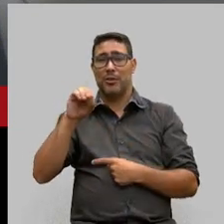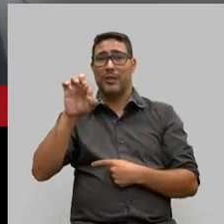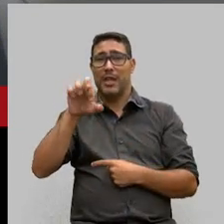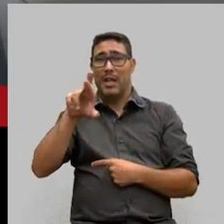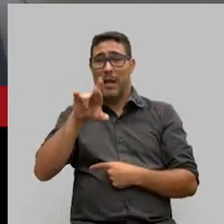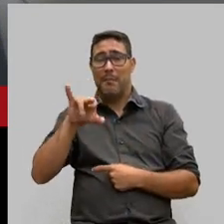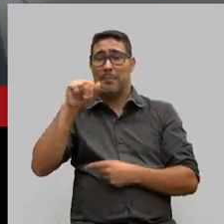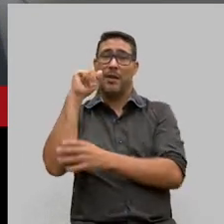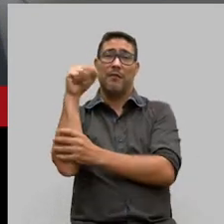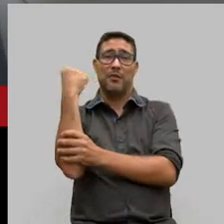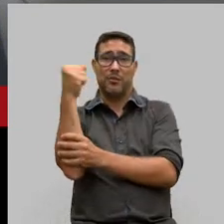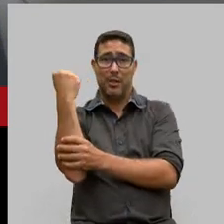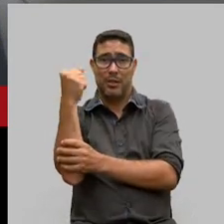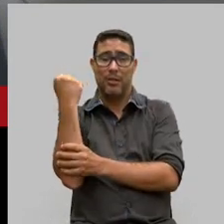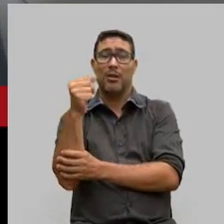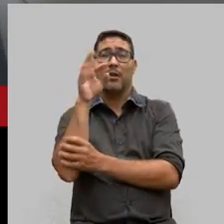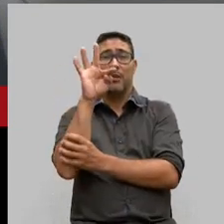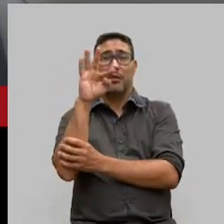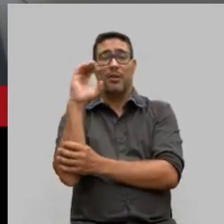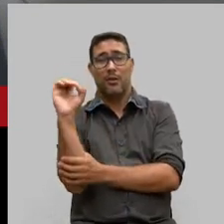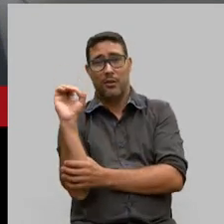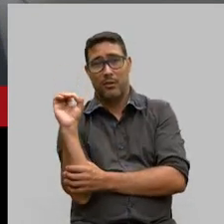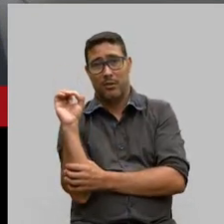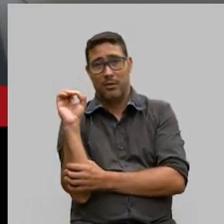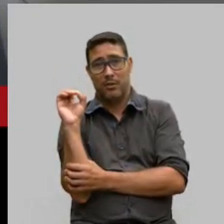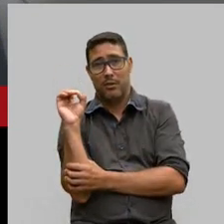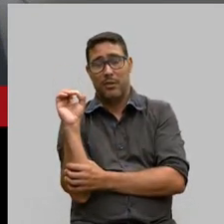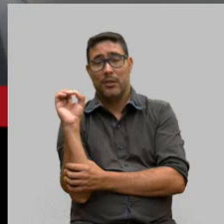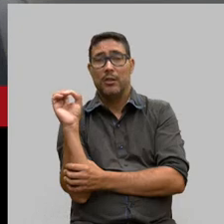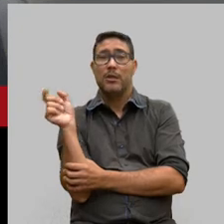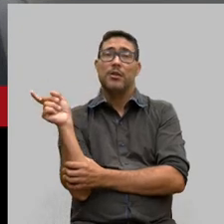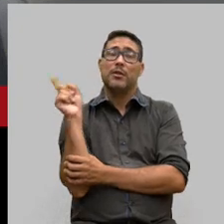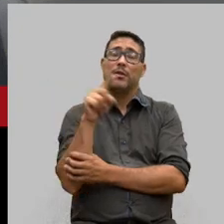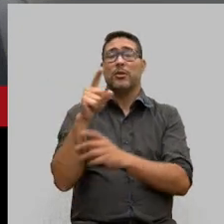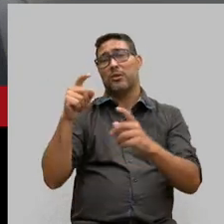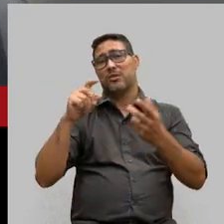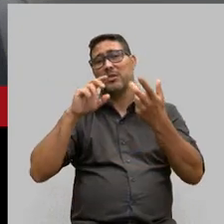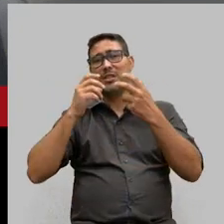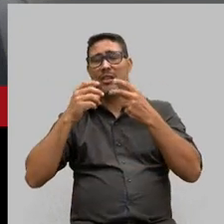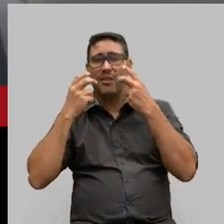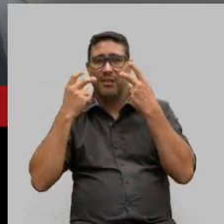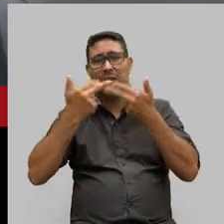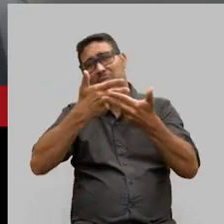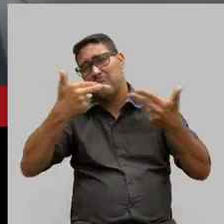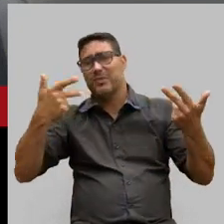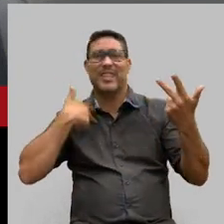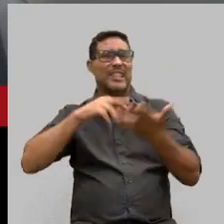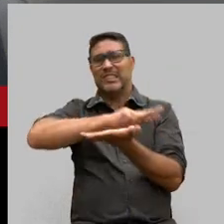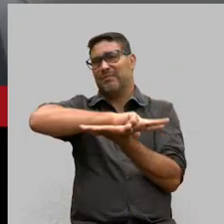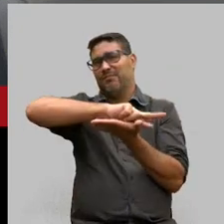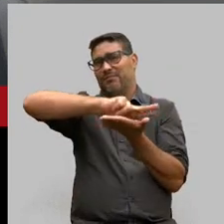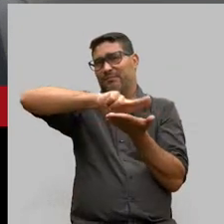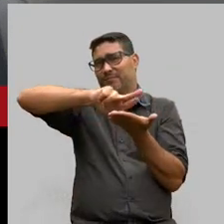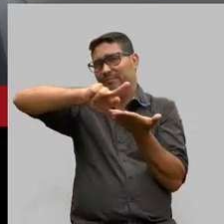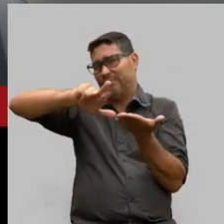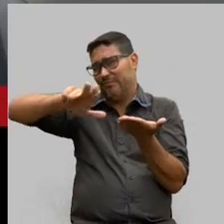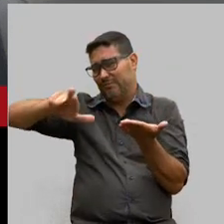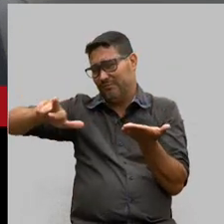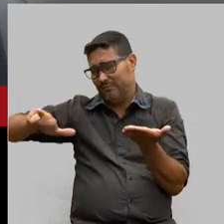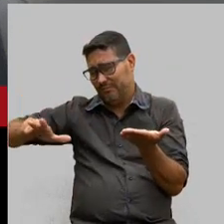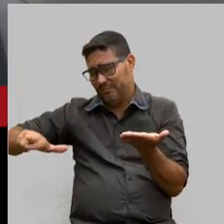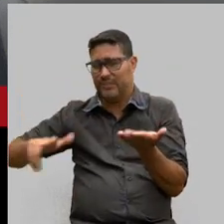fisioterapia terapia ocupacional atividade circense musicalização arte terapia